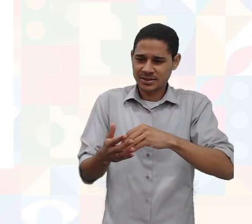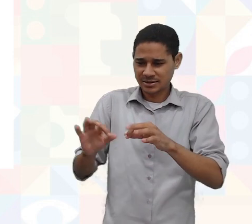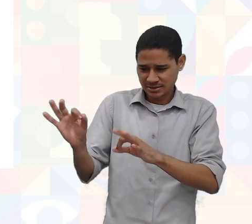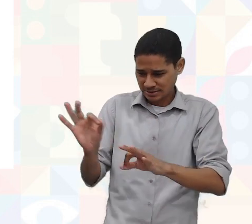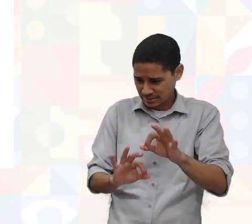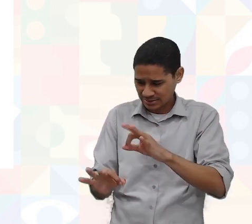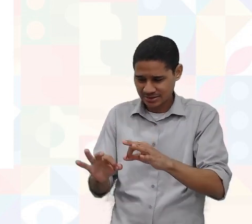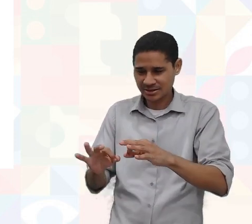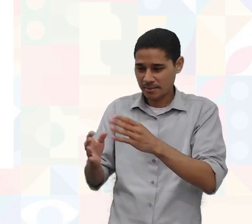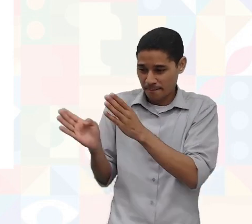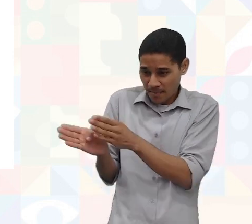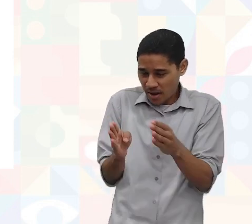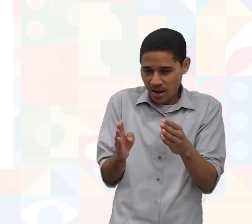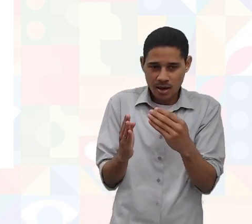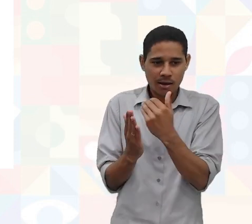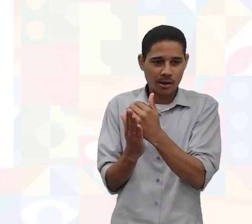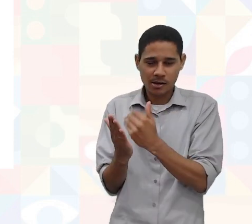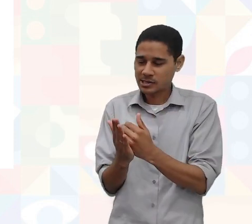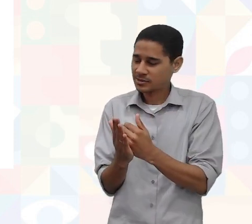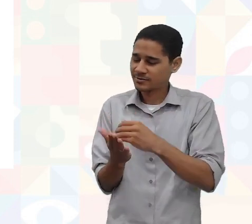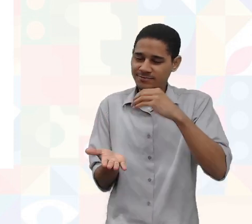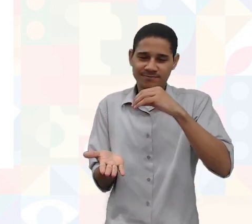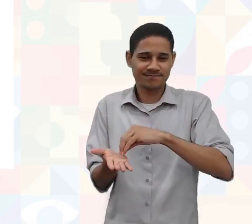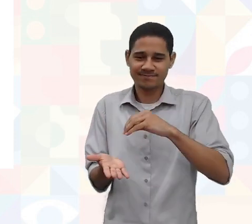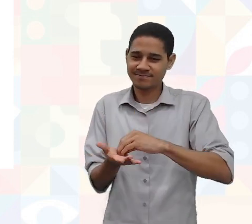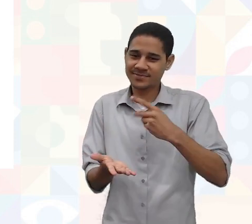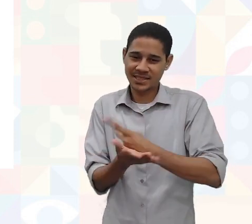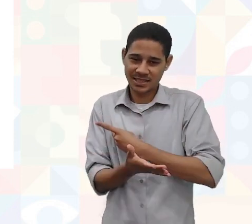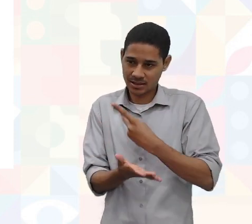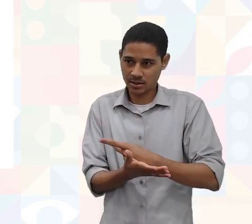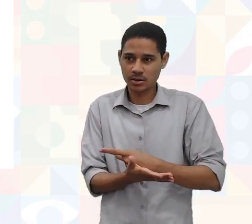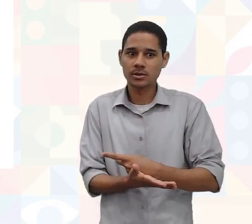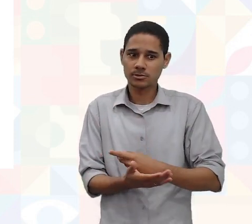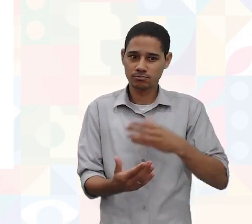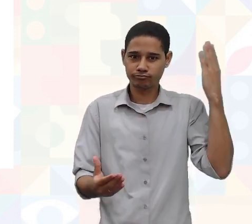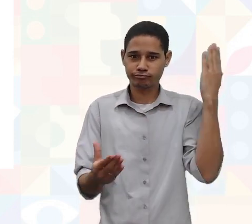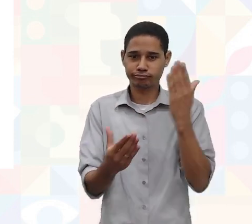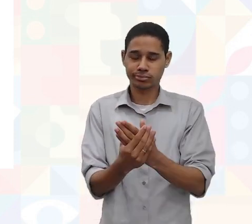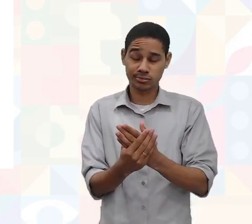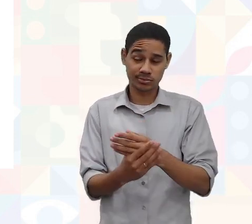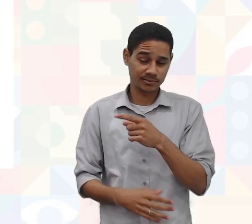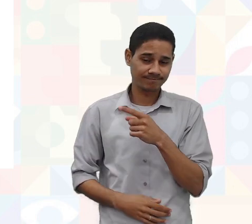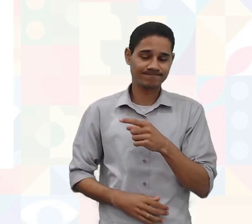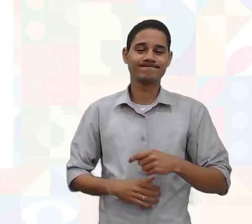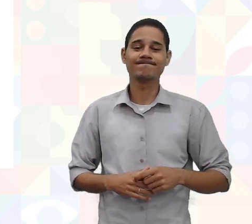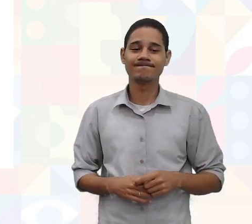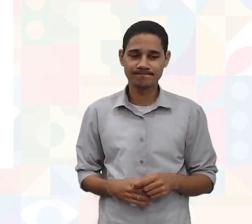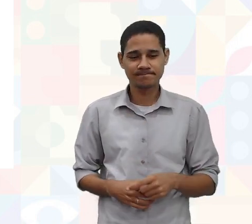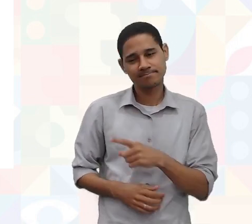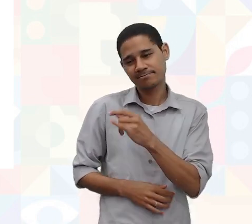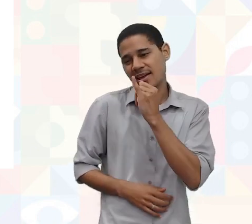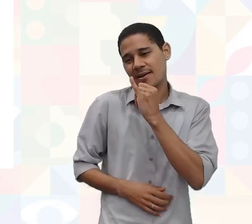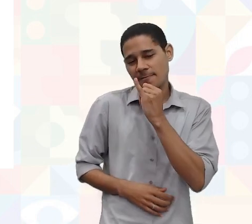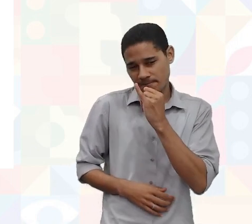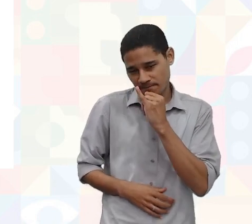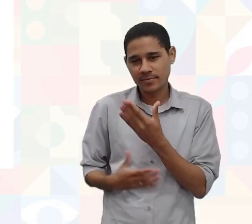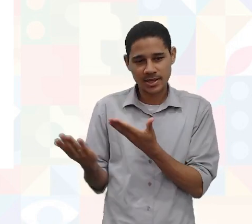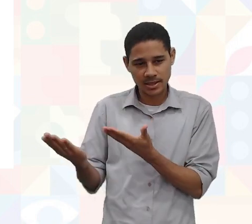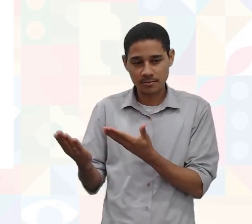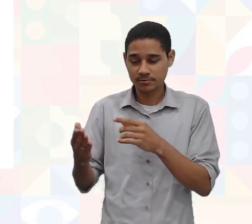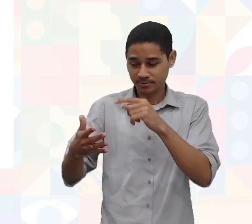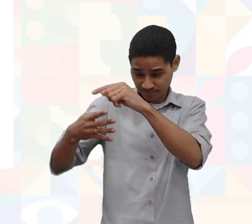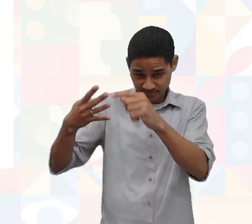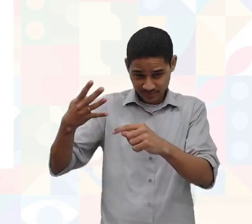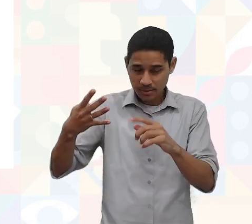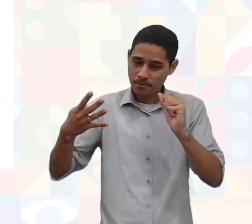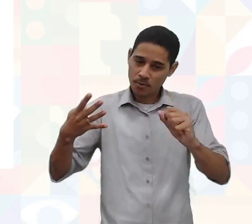multa substancial. Então, esse tipo de acidente aqui é um exemplo dos acidentes que nós comentamos